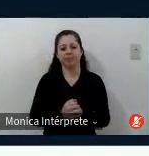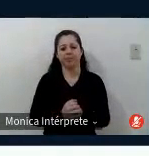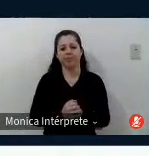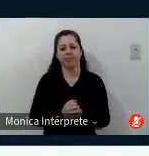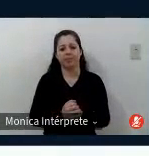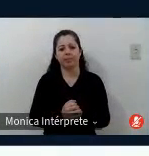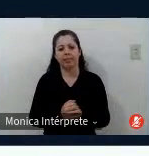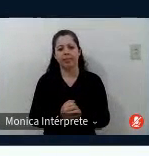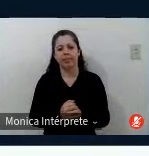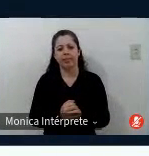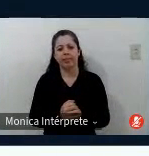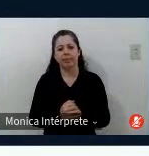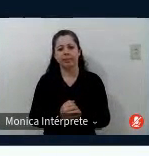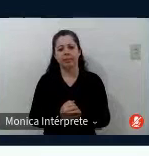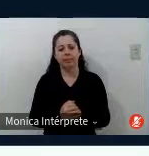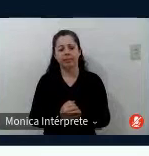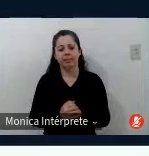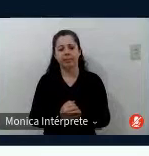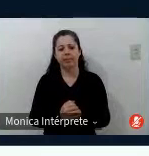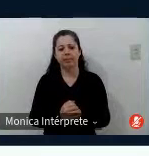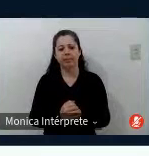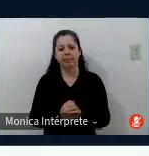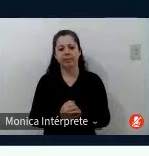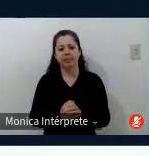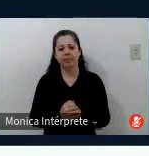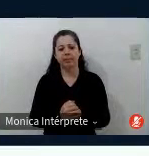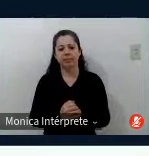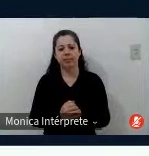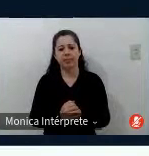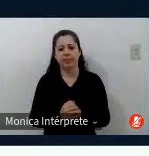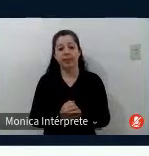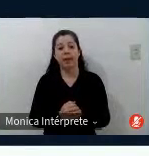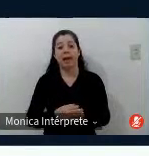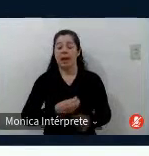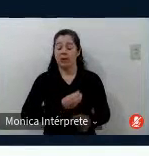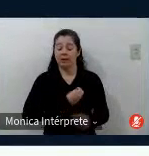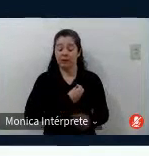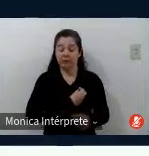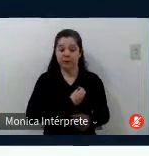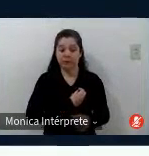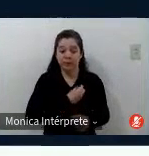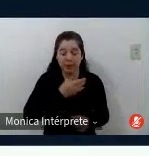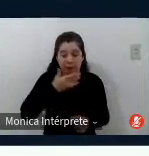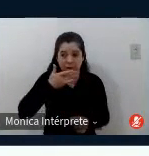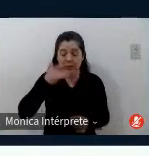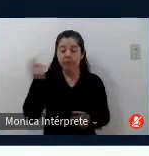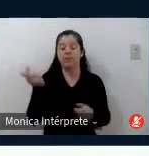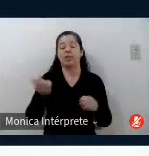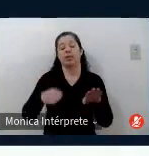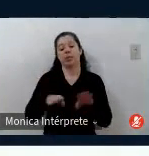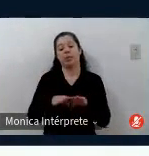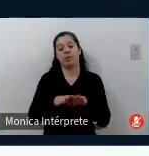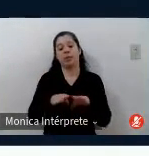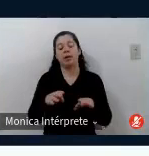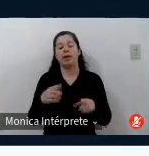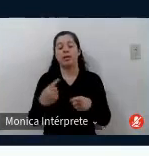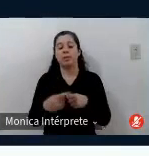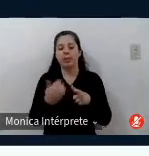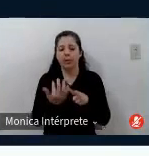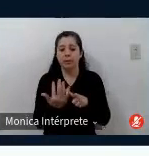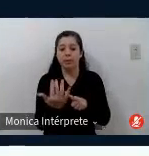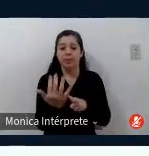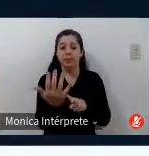e possibilita também uma melhor qualidade de vida, então produtos mais saudáveis, mais frescos,